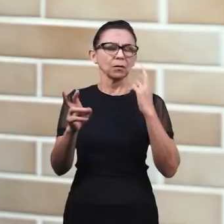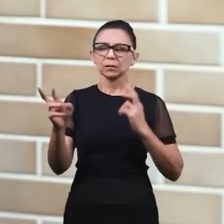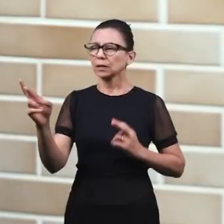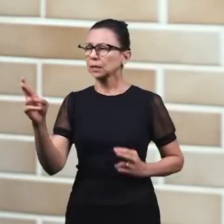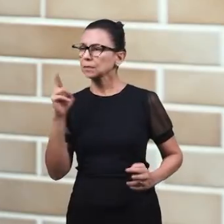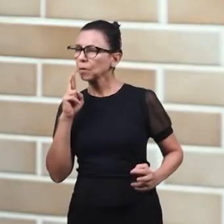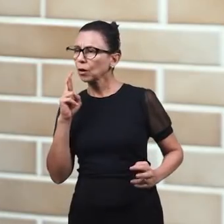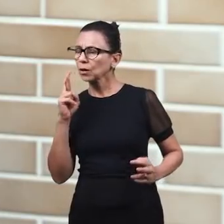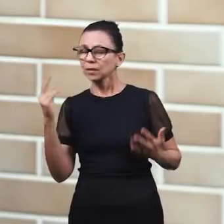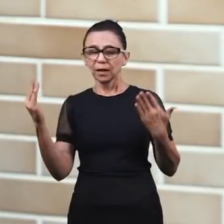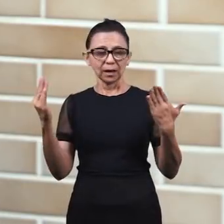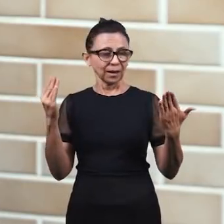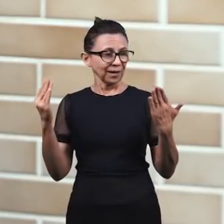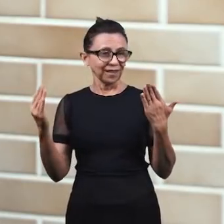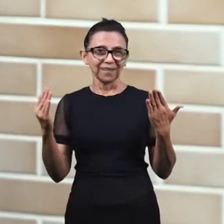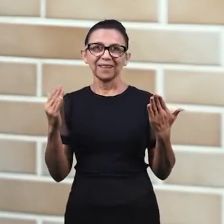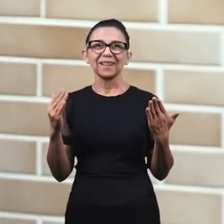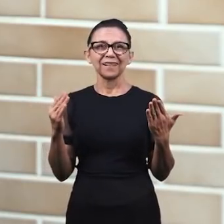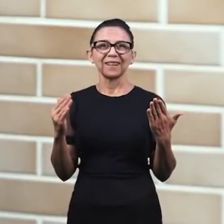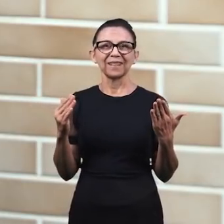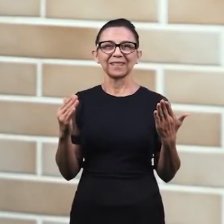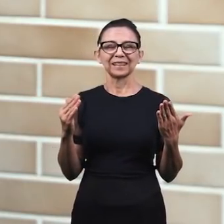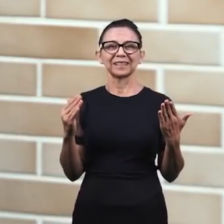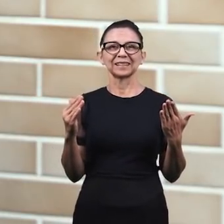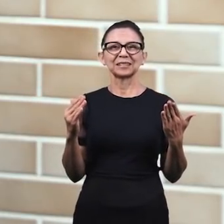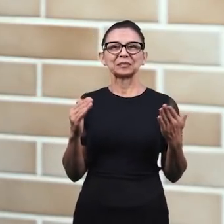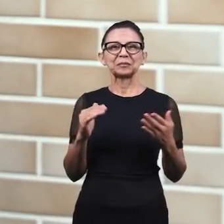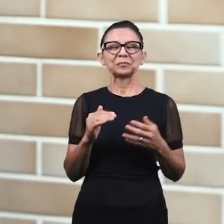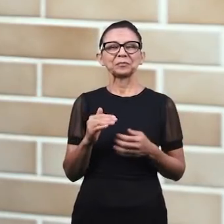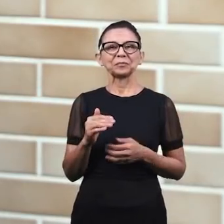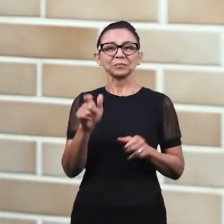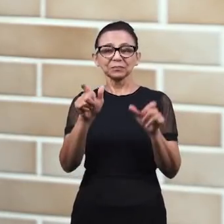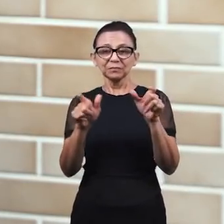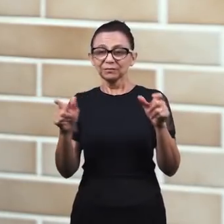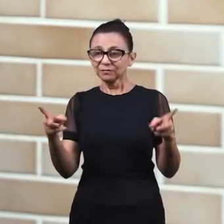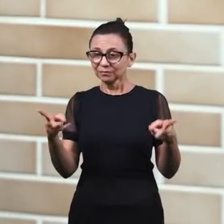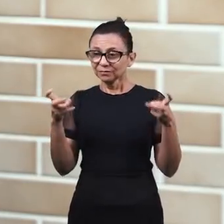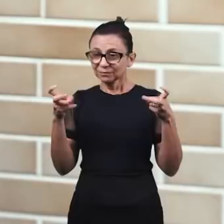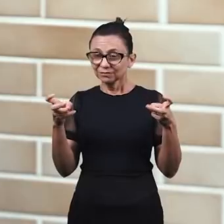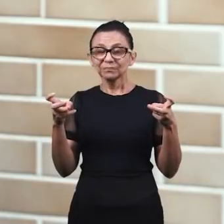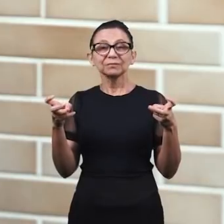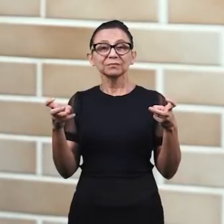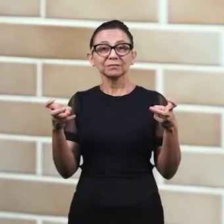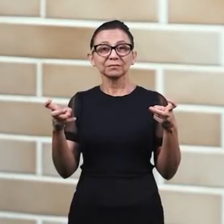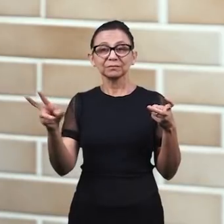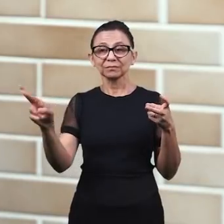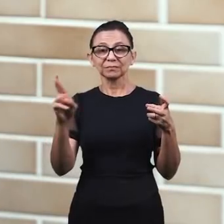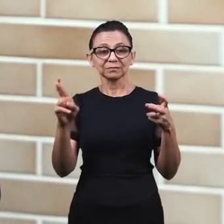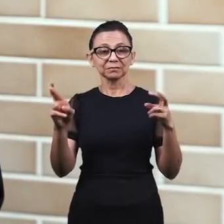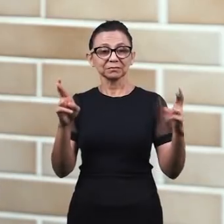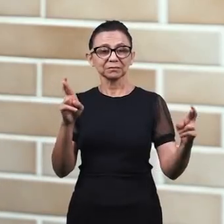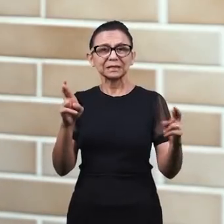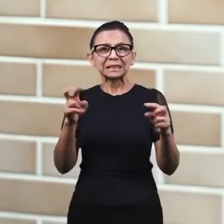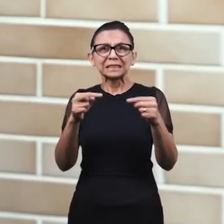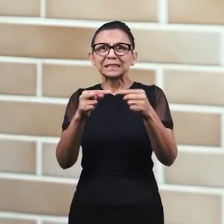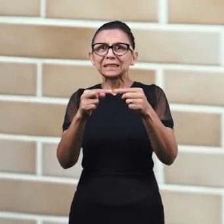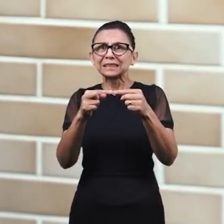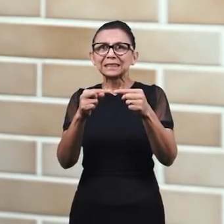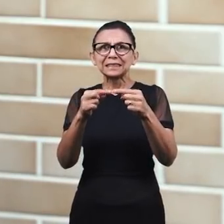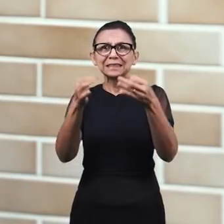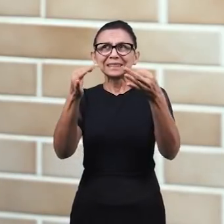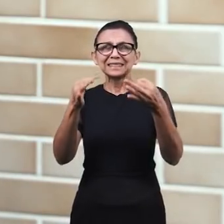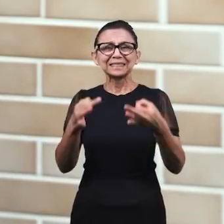das respostas, os irmãos têm percebido, conforme o relato da irmã, que encontram-se respostas